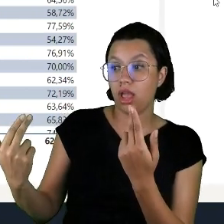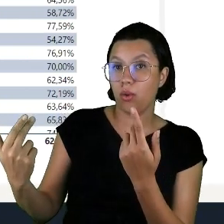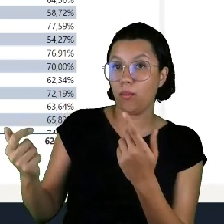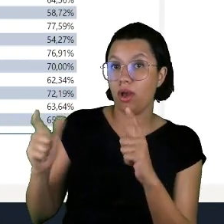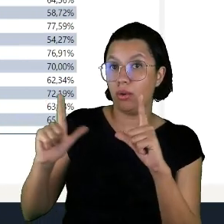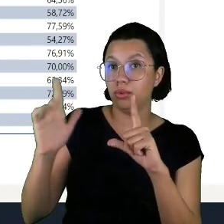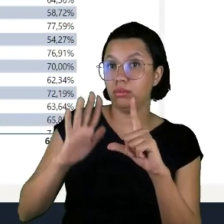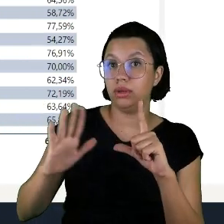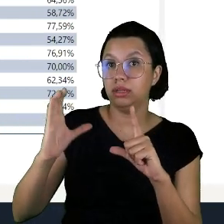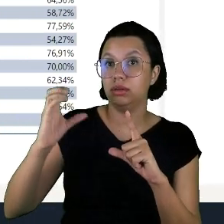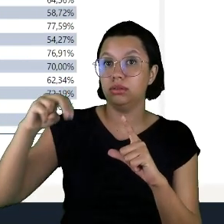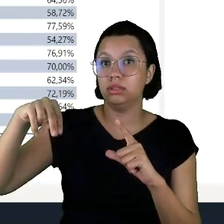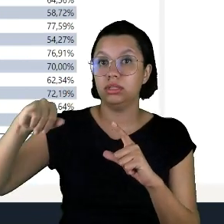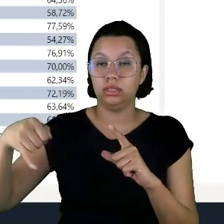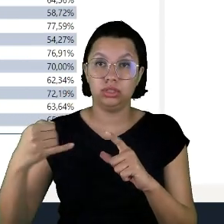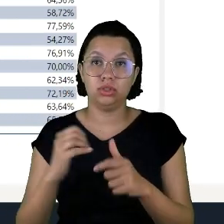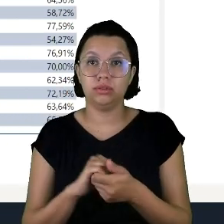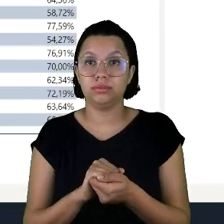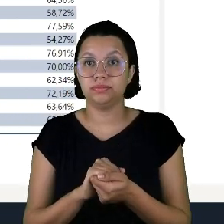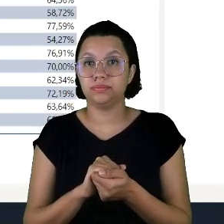do painel do CNJ.